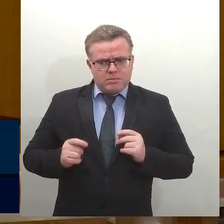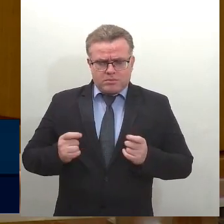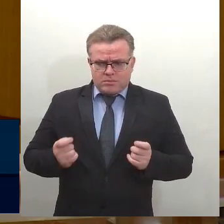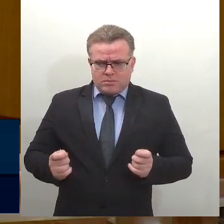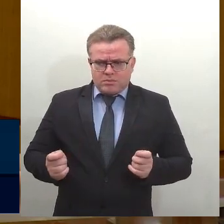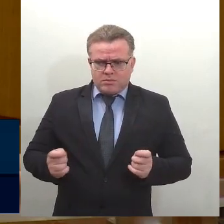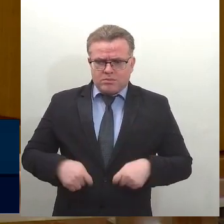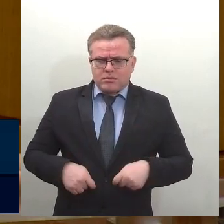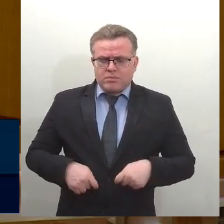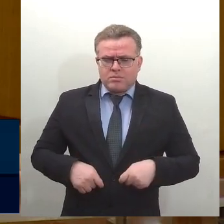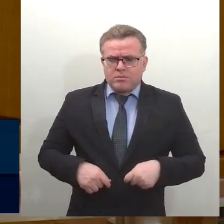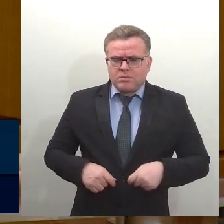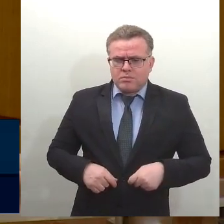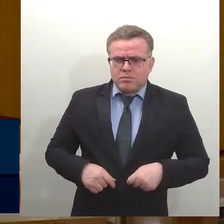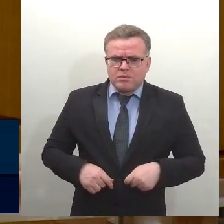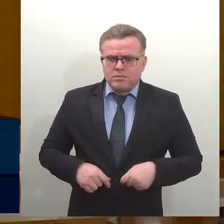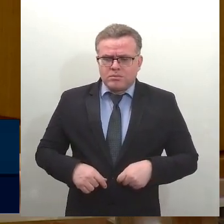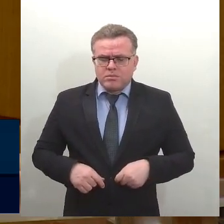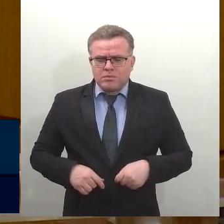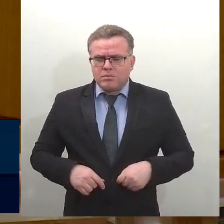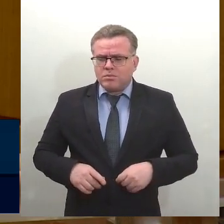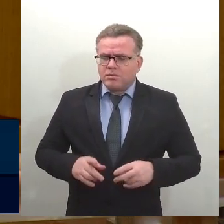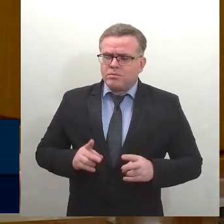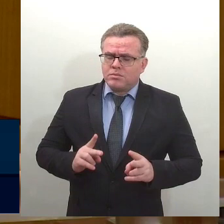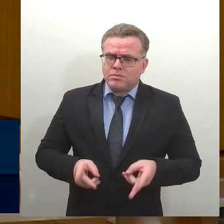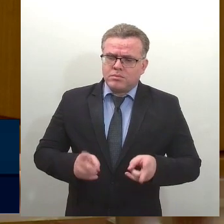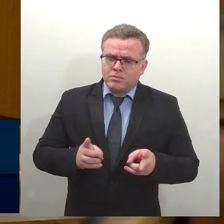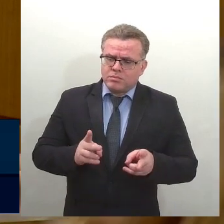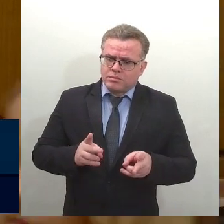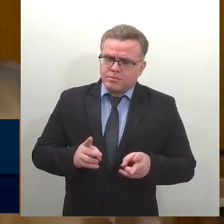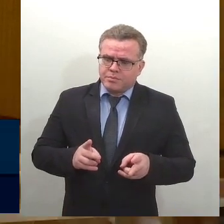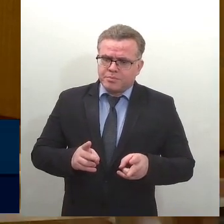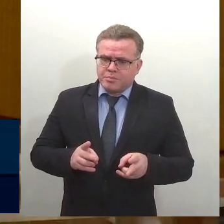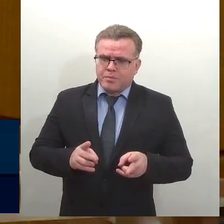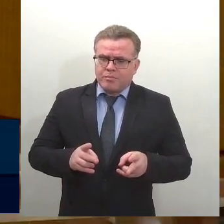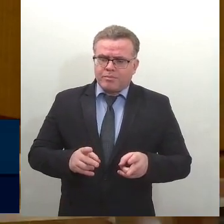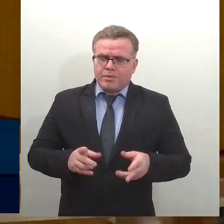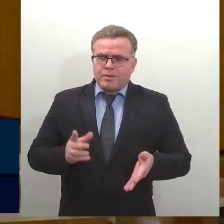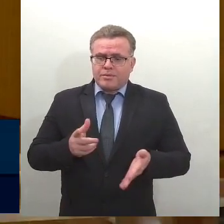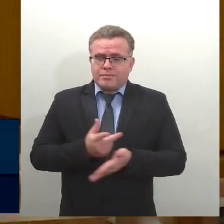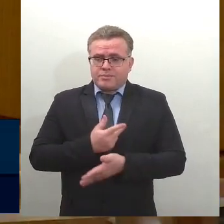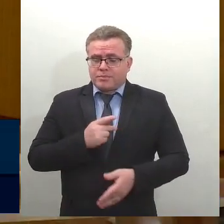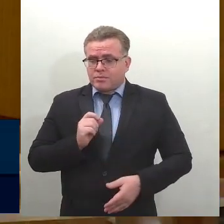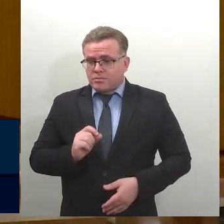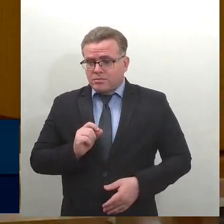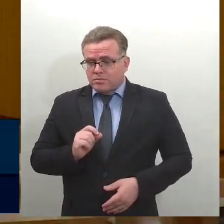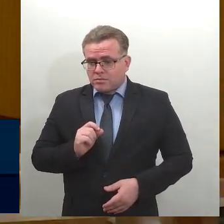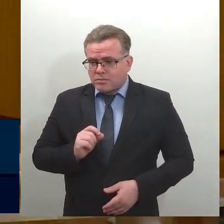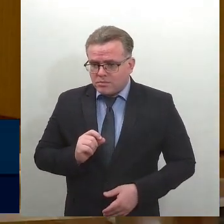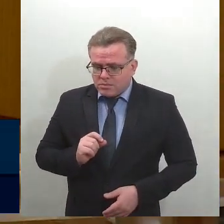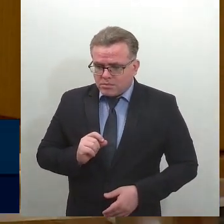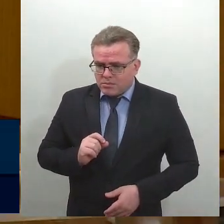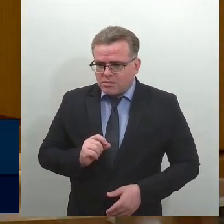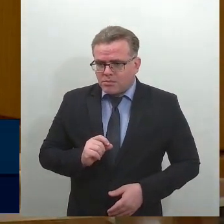que isso ocorrer, eu